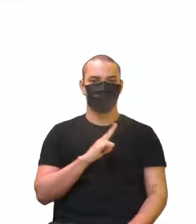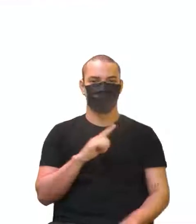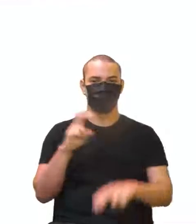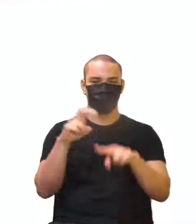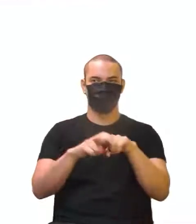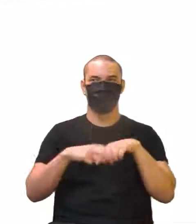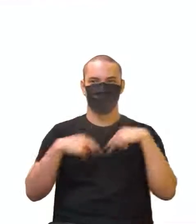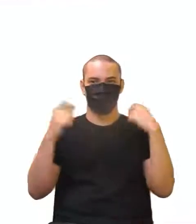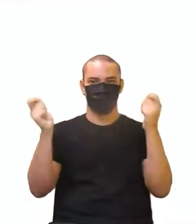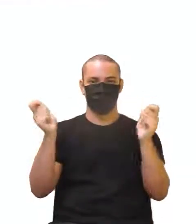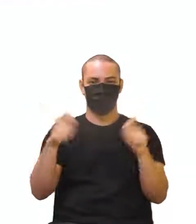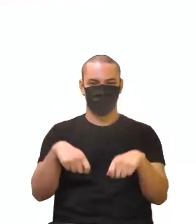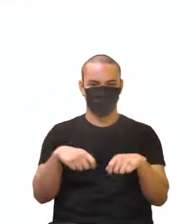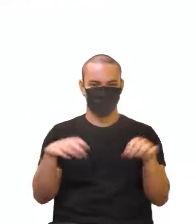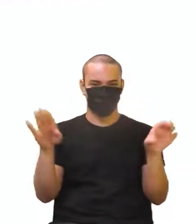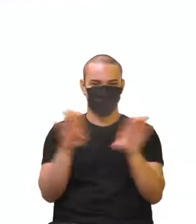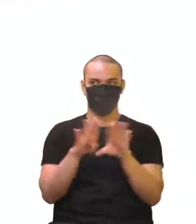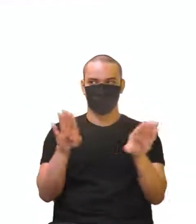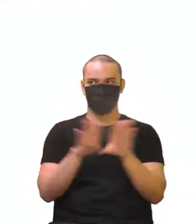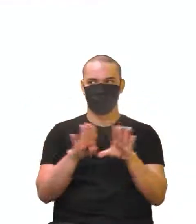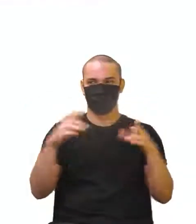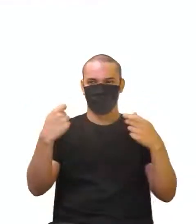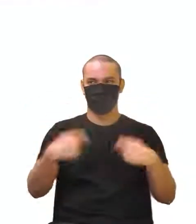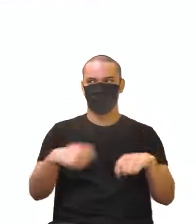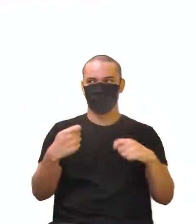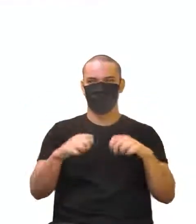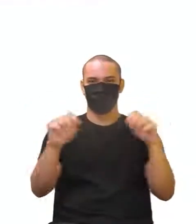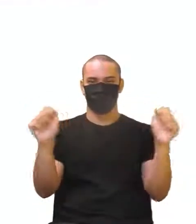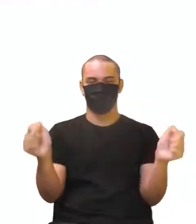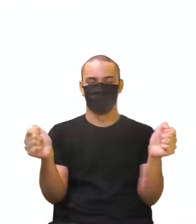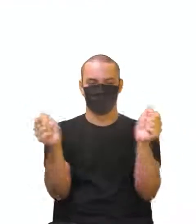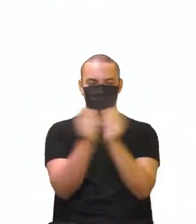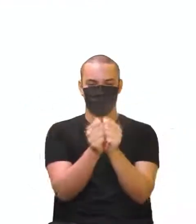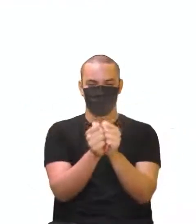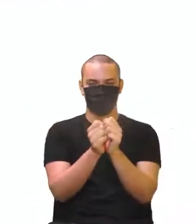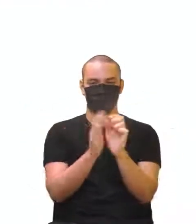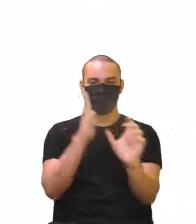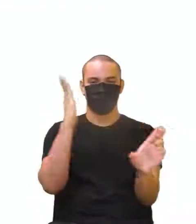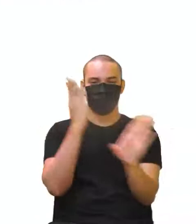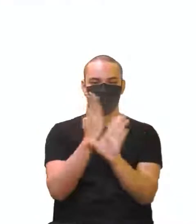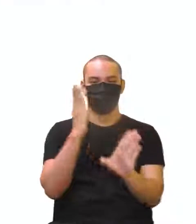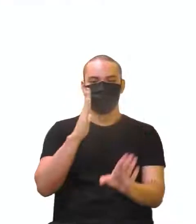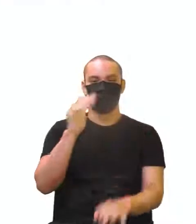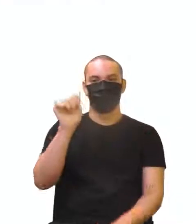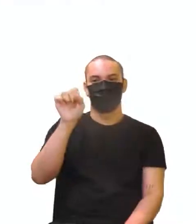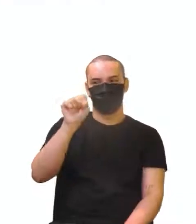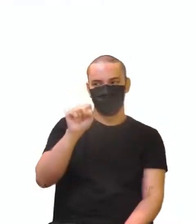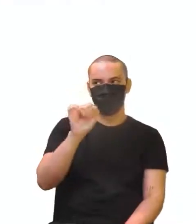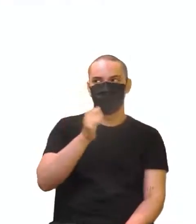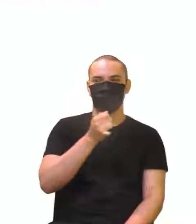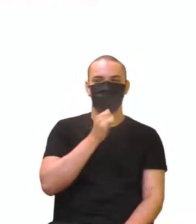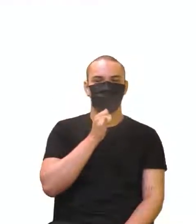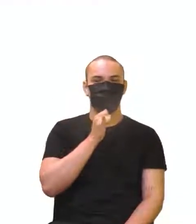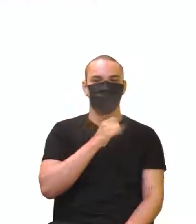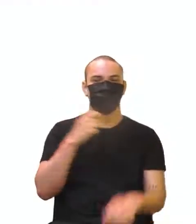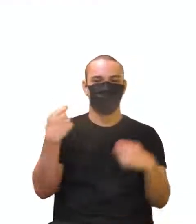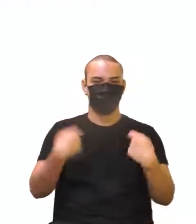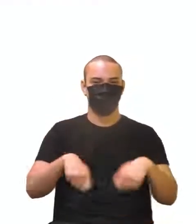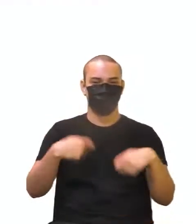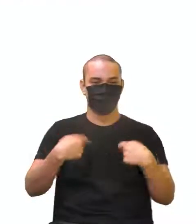desses eventos acontecerem, eles precisam estar ali. Quando a gente fala do AIS, precisa estar o AIS ali. Precisa ter a